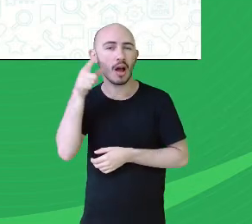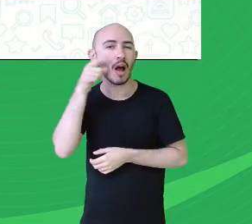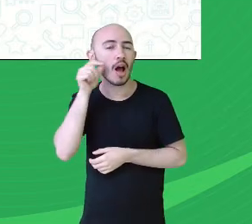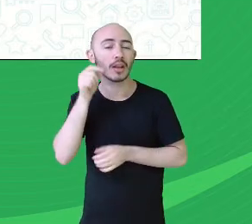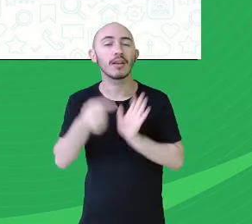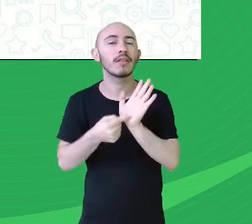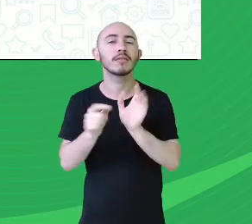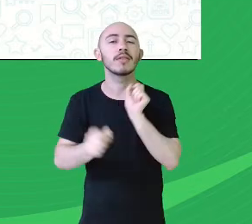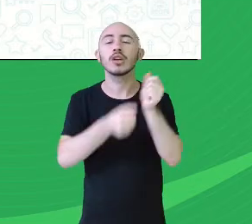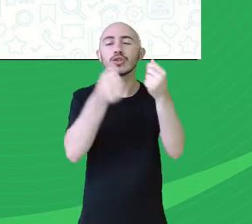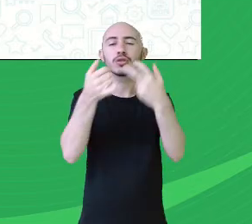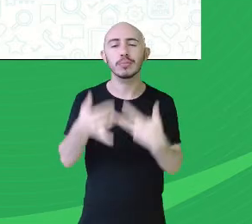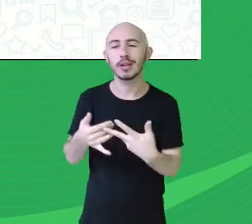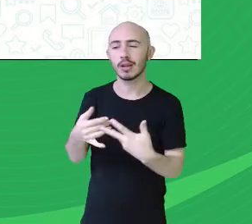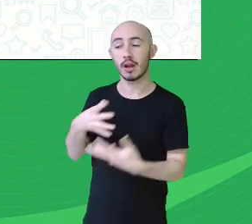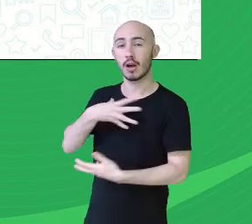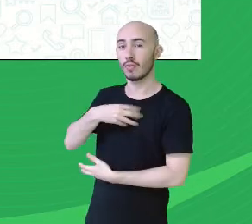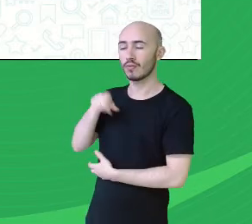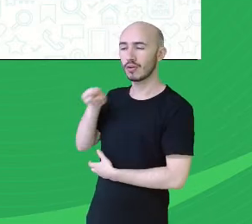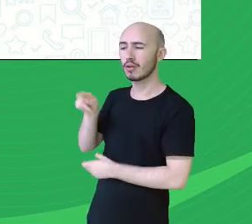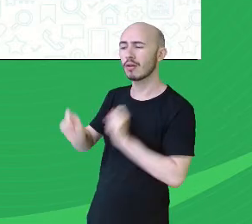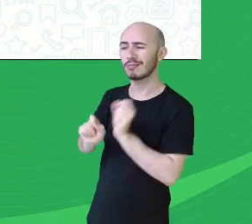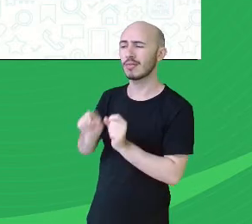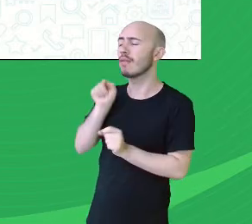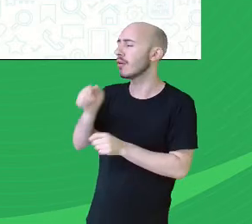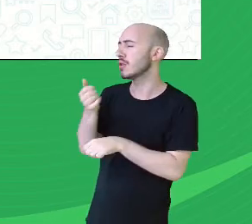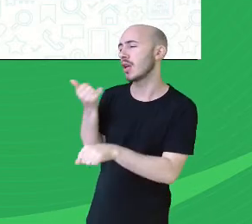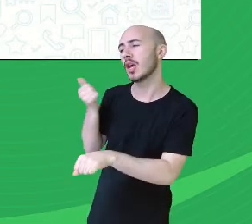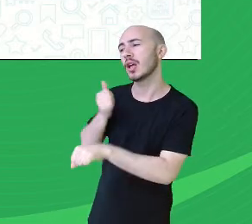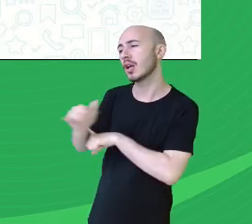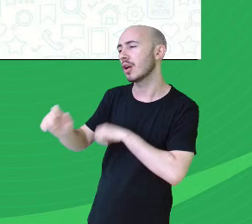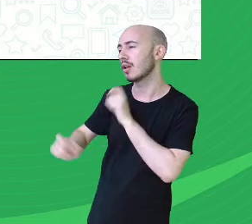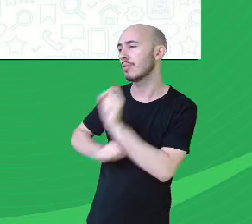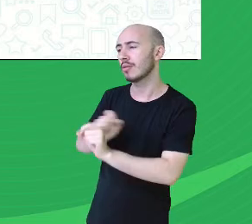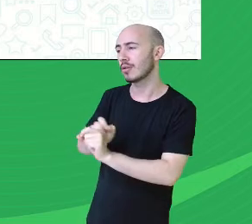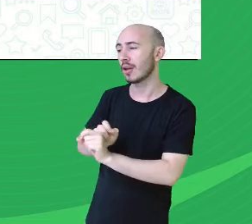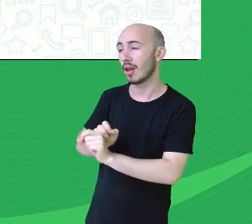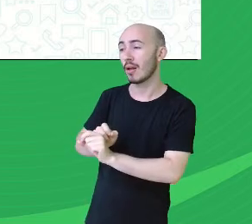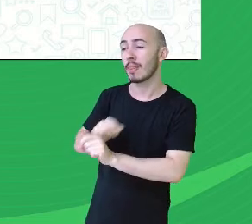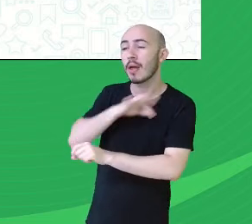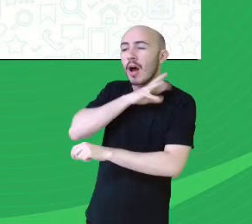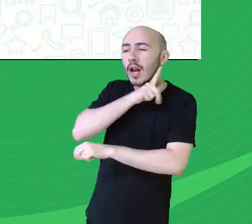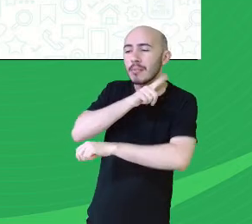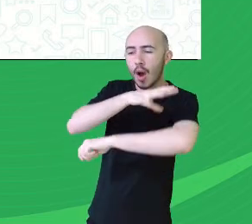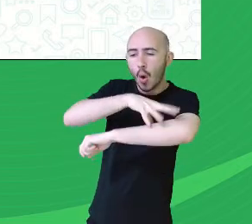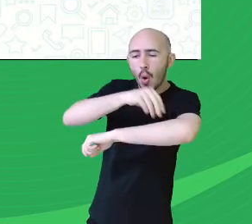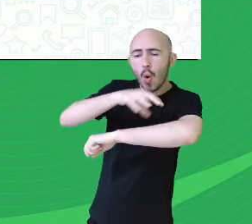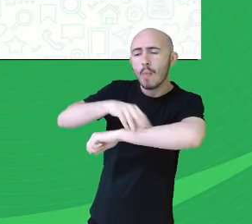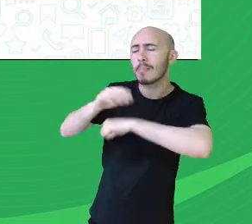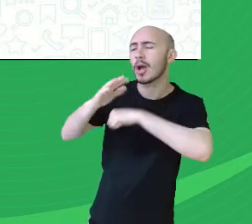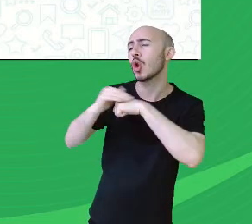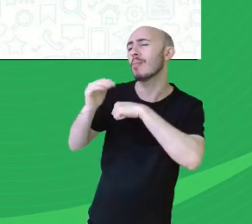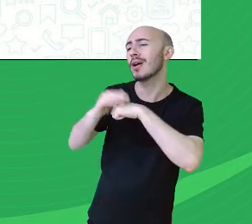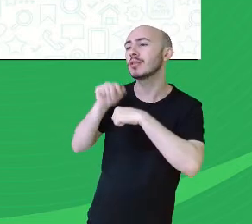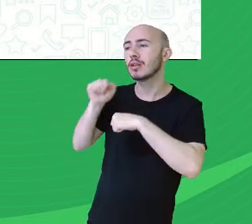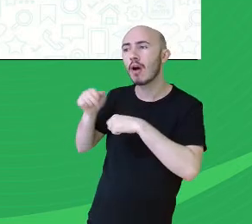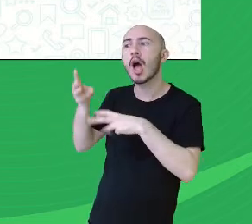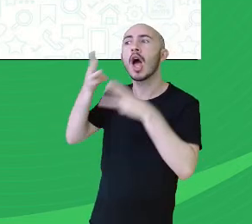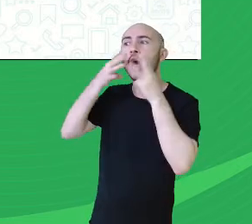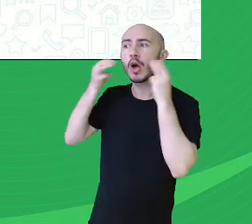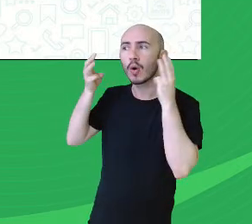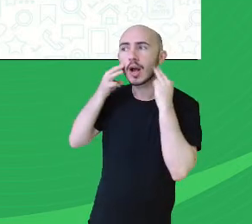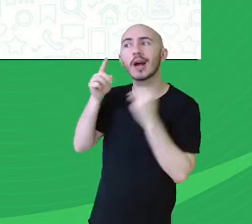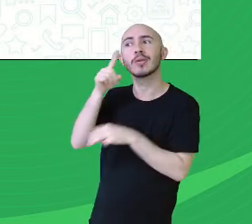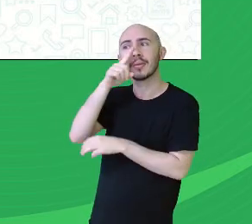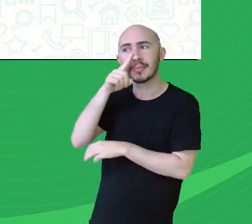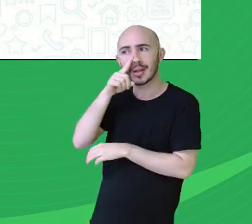meu filho? O bicho de pelo macio e ar bondoso é que é o terrível gato. O outro, barulhento e espaventado,